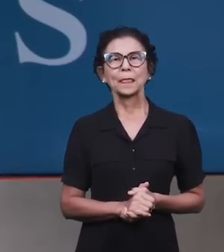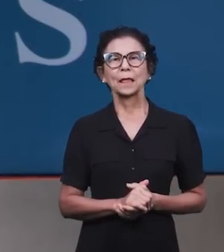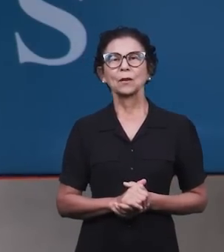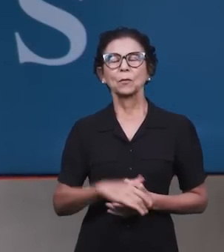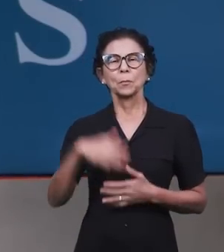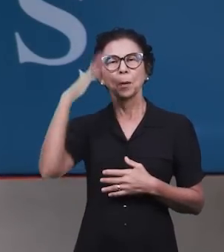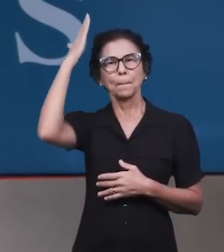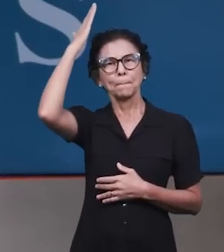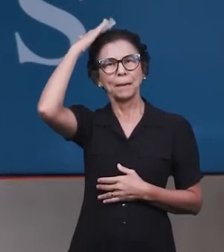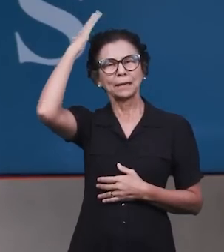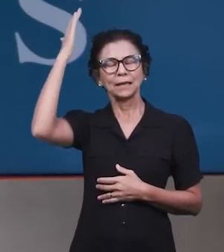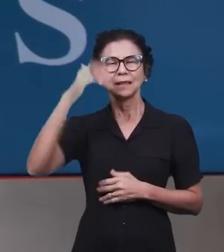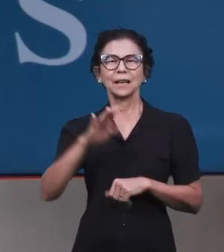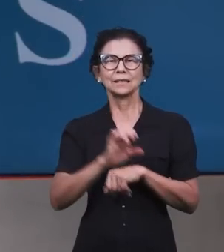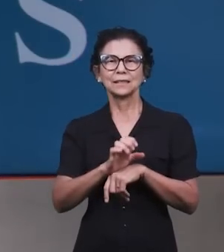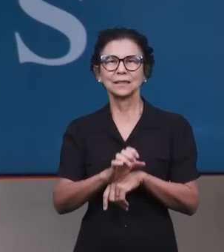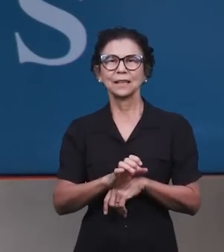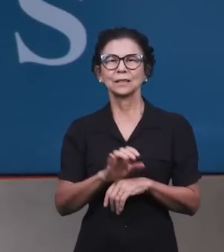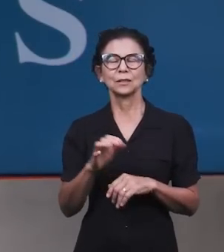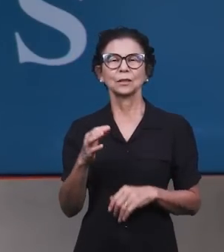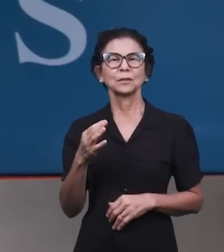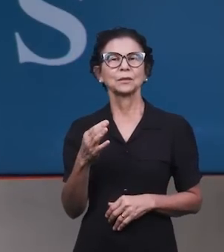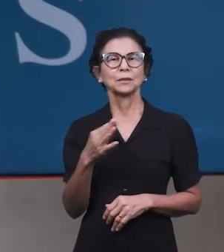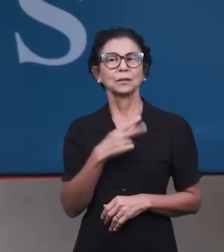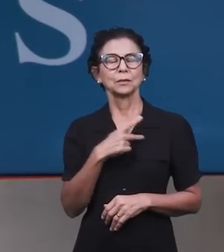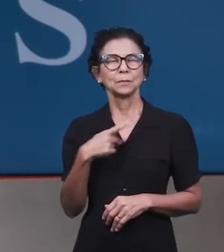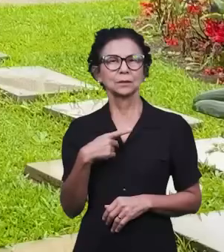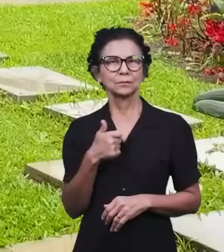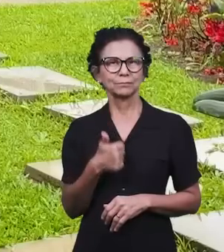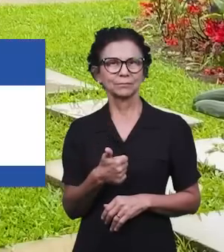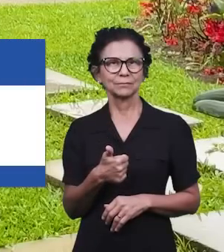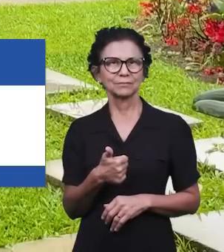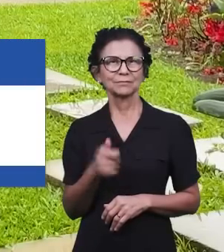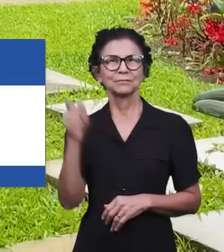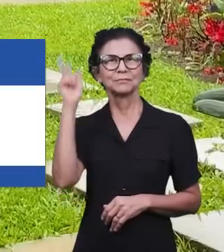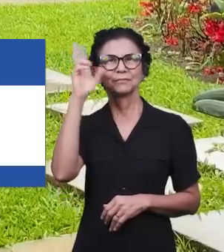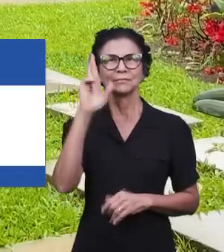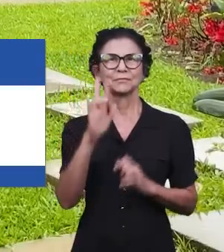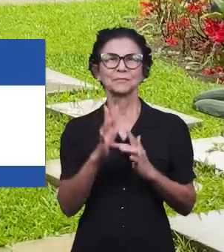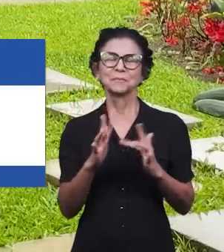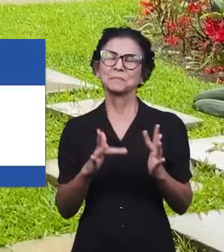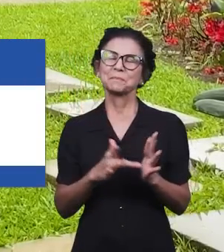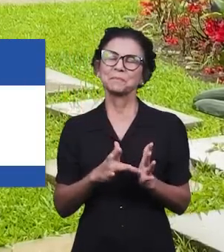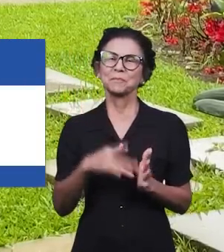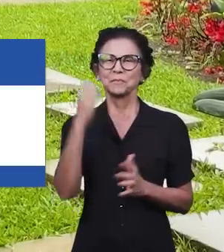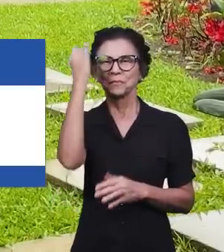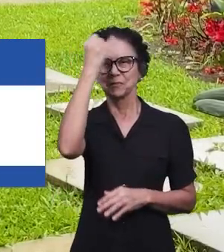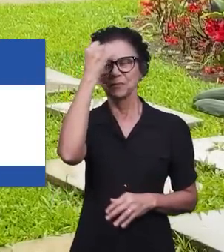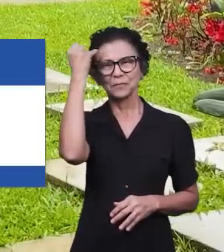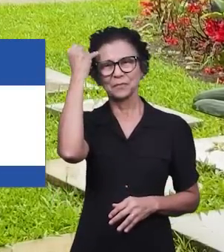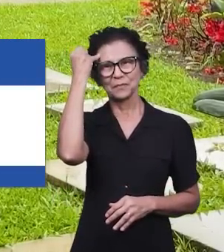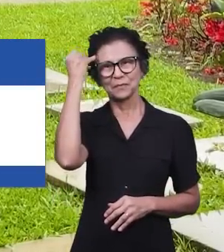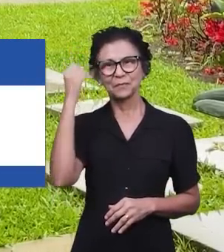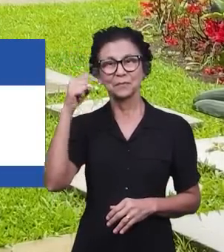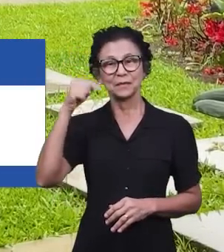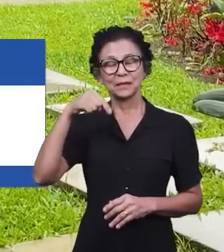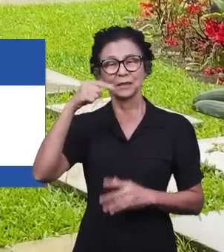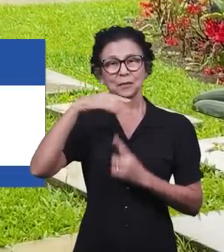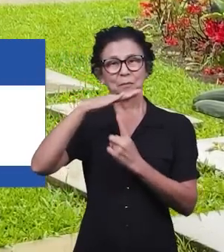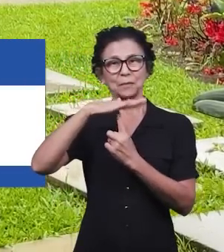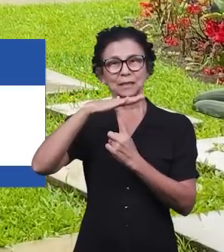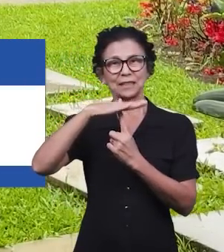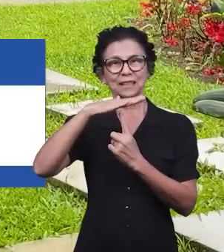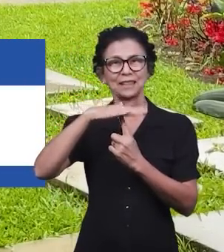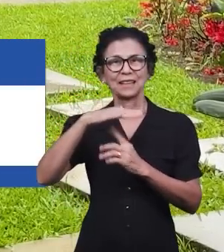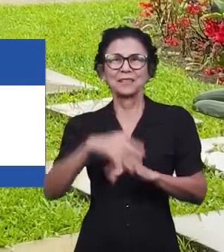É isso mesmo, Pastor Elimar já está pronto aí com as informações. A paz do Senhor Jesus, irmão Jorge, aqui no Paraná, nos